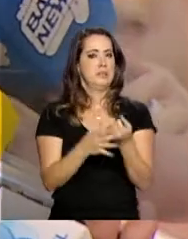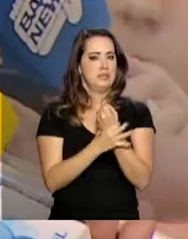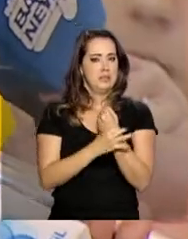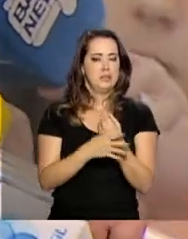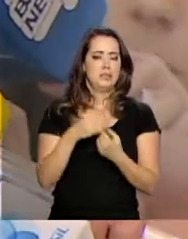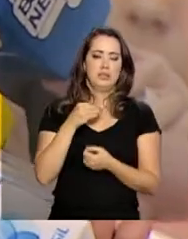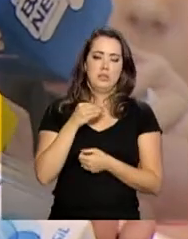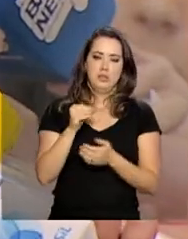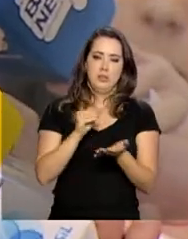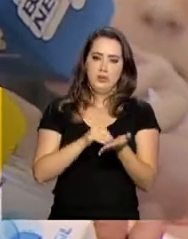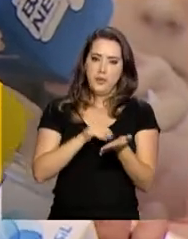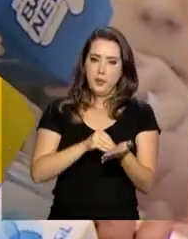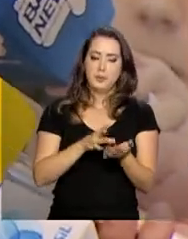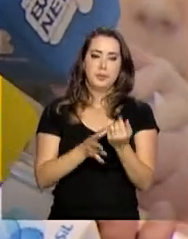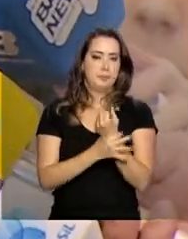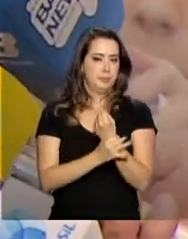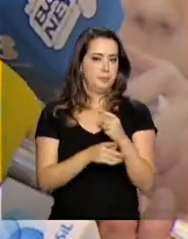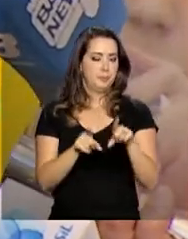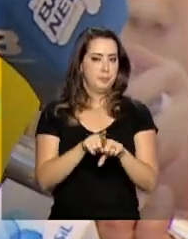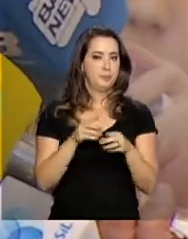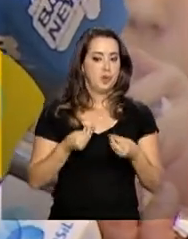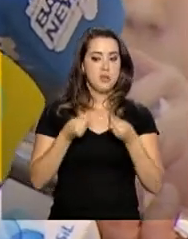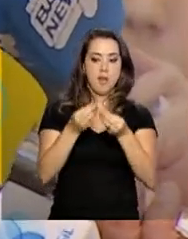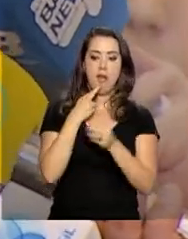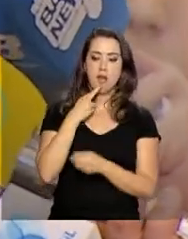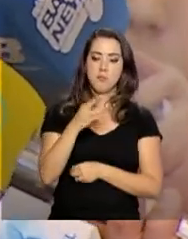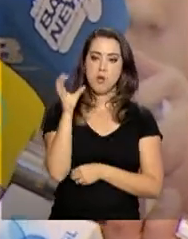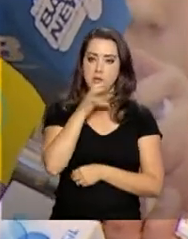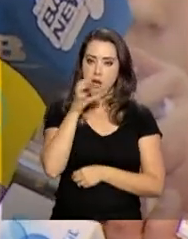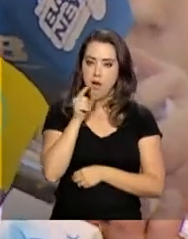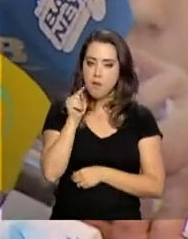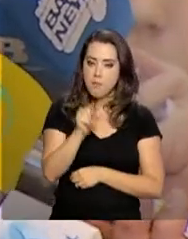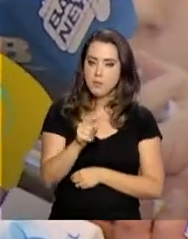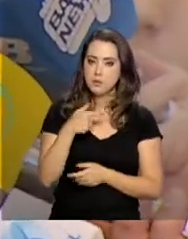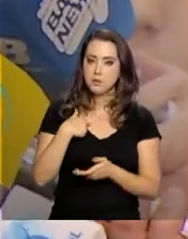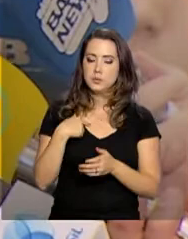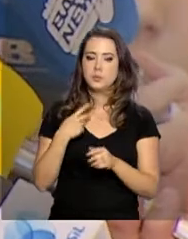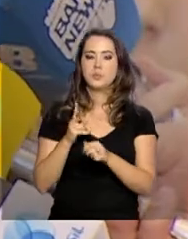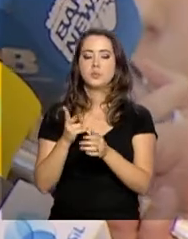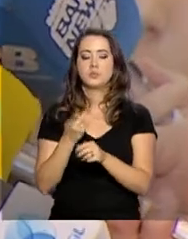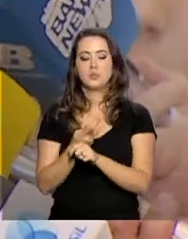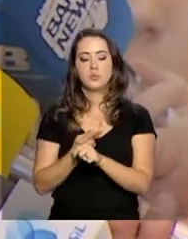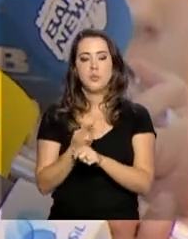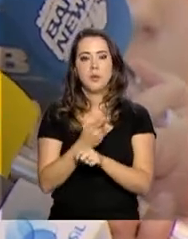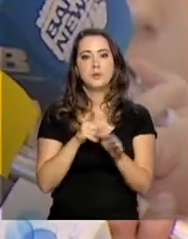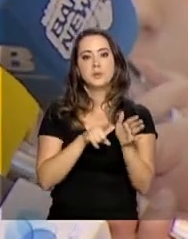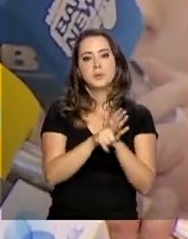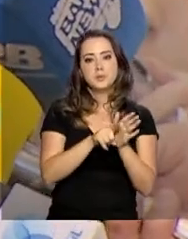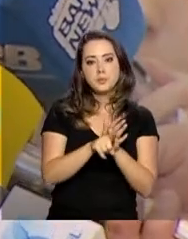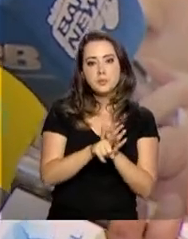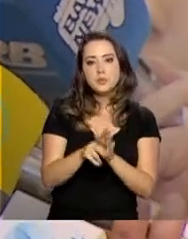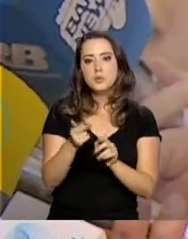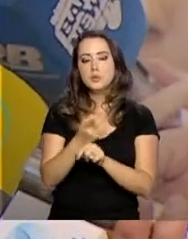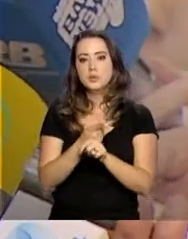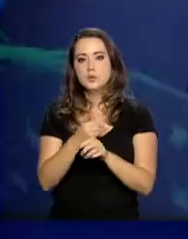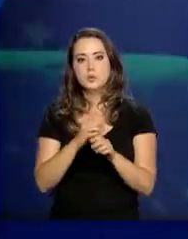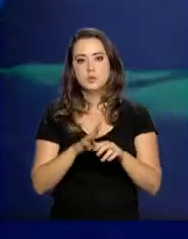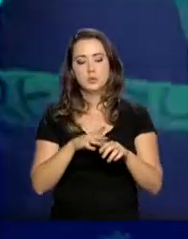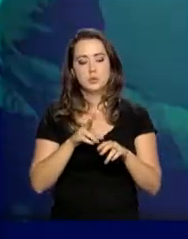insegurança, justamente para que a gente possa dar uma resposta em relação às investigações criminais que estão sendo